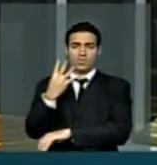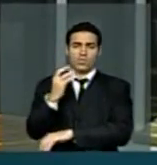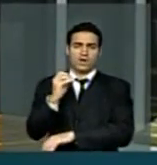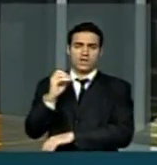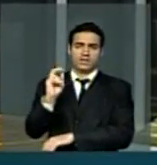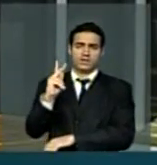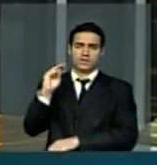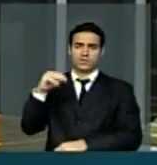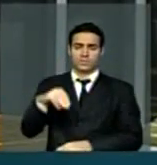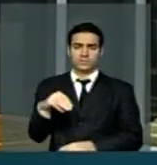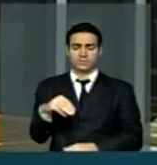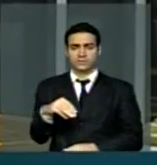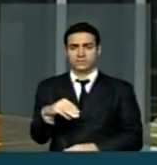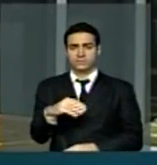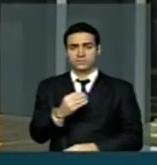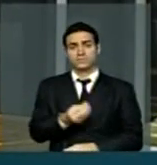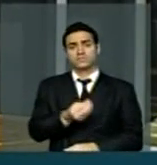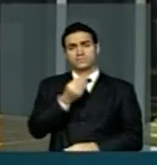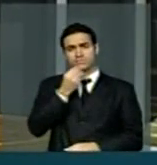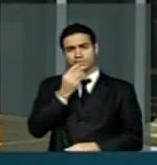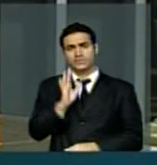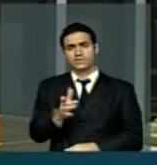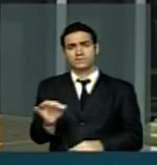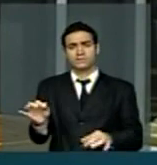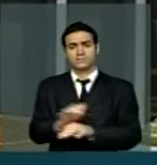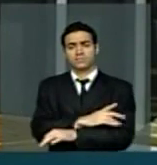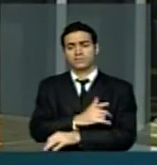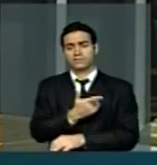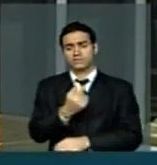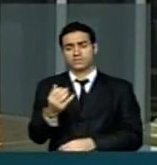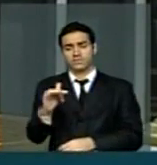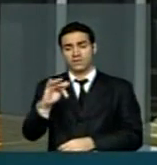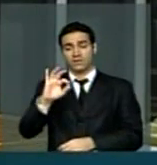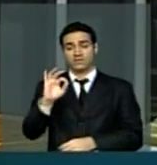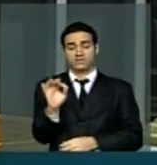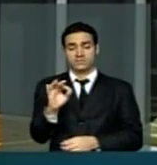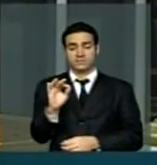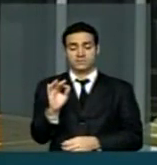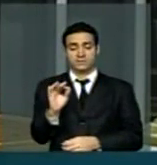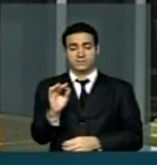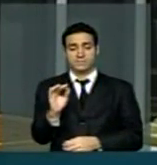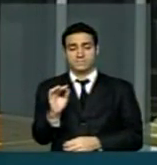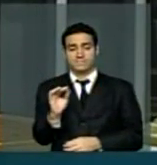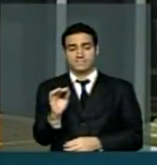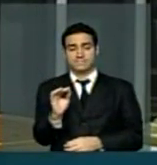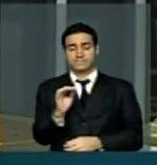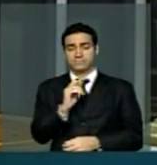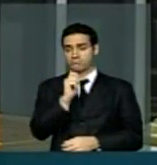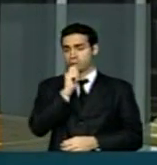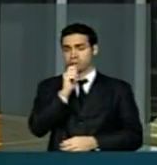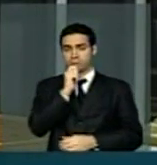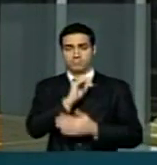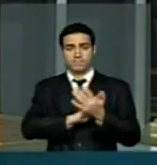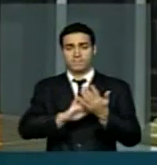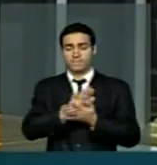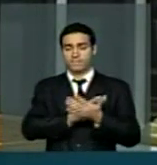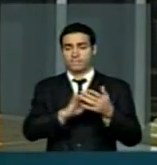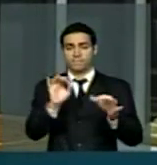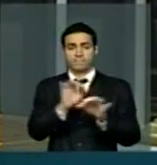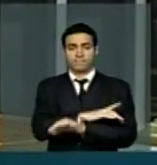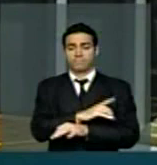quilômetros, que deveria ter ficado pronto em 2010, não vai ficar pronto